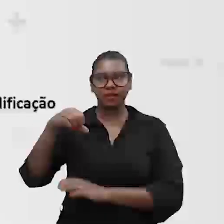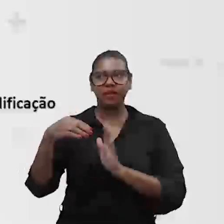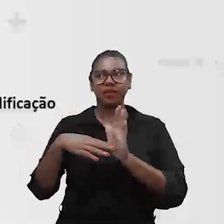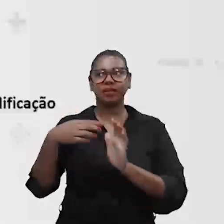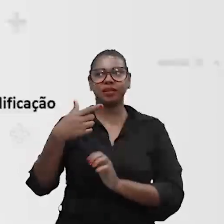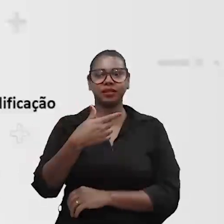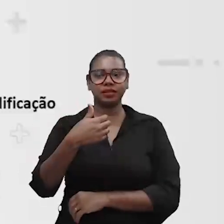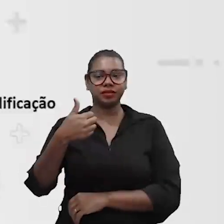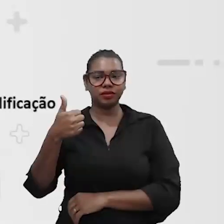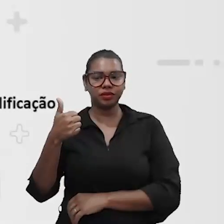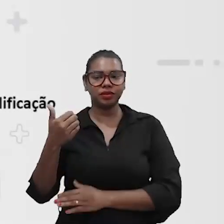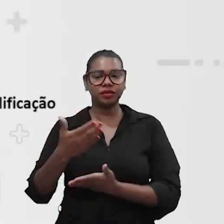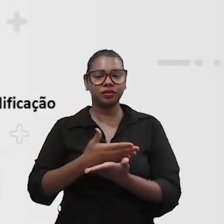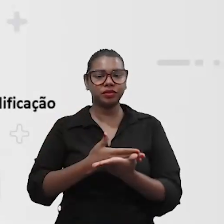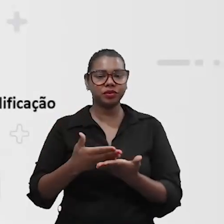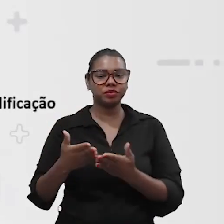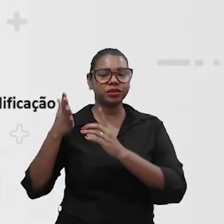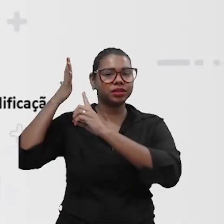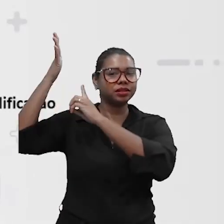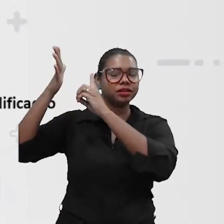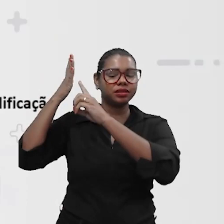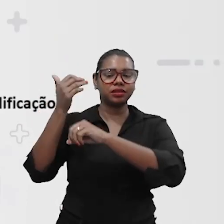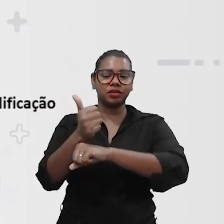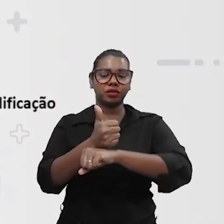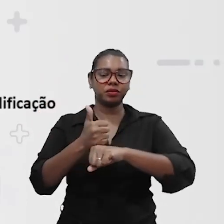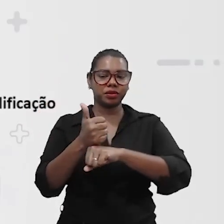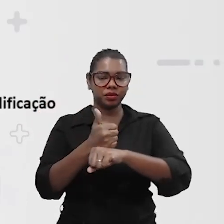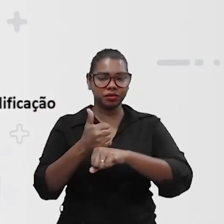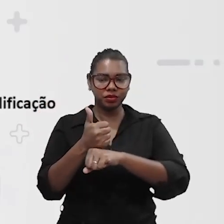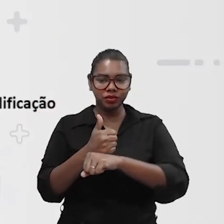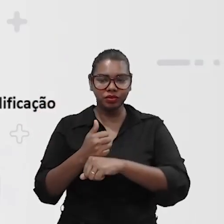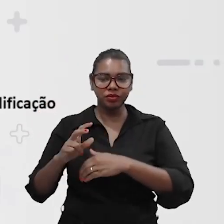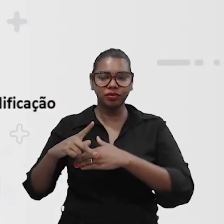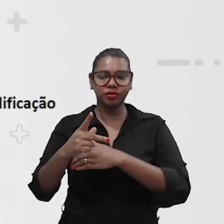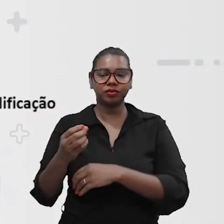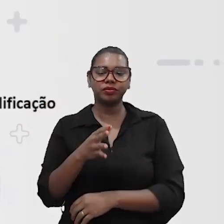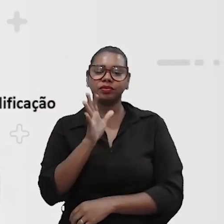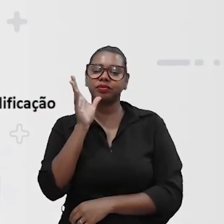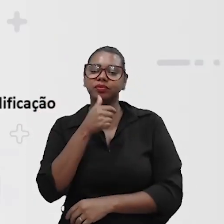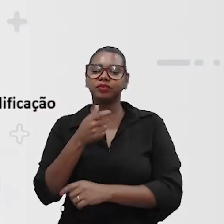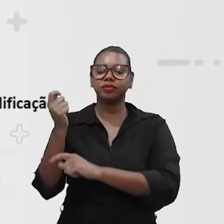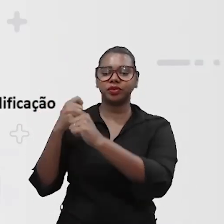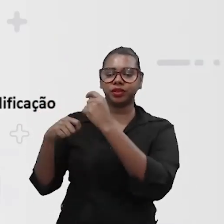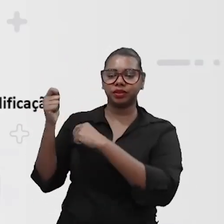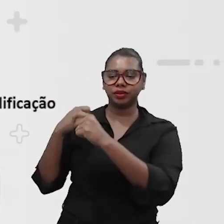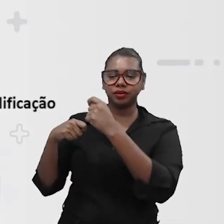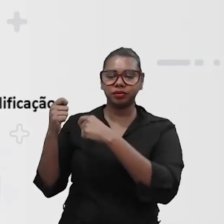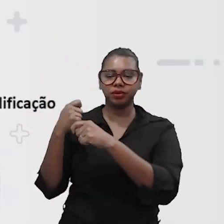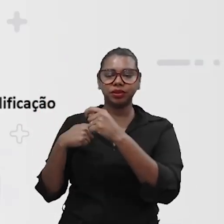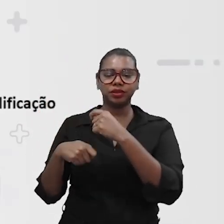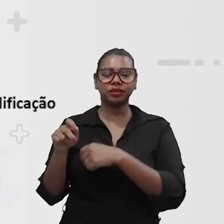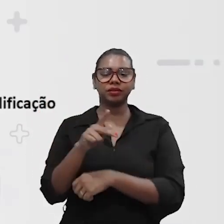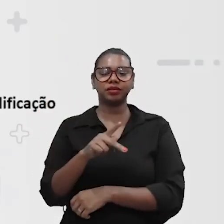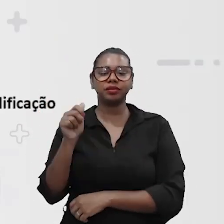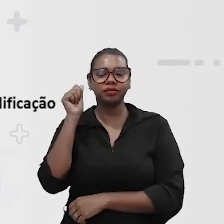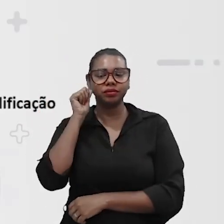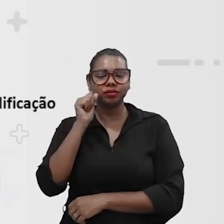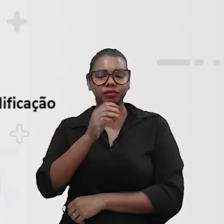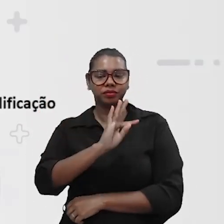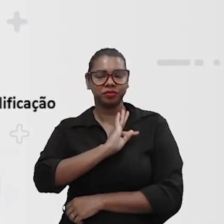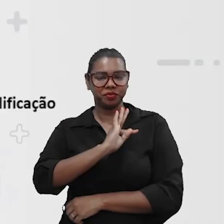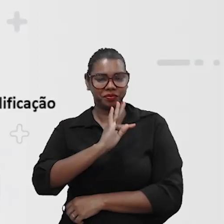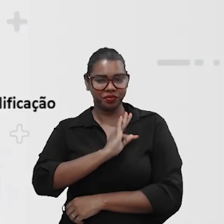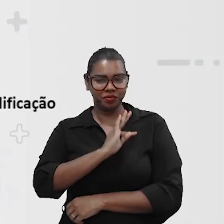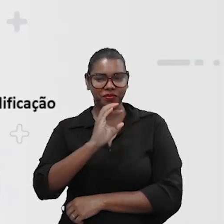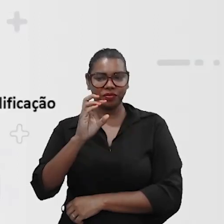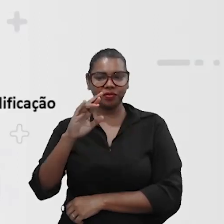vai iniciar a palestra Profissionais ESG, Novas Tendências da Administração, com a nossa professora do curso técnico aqui